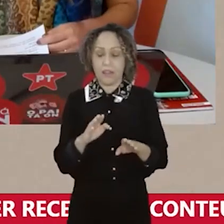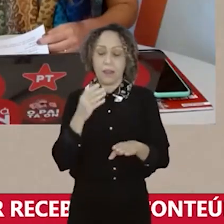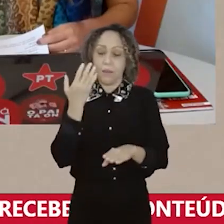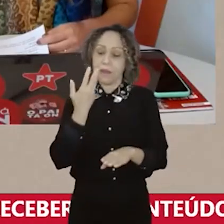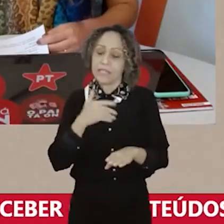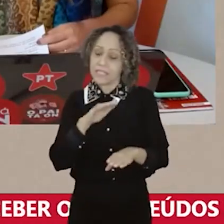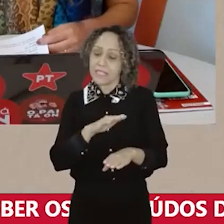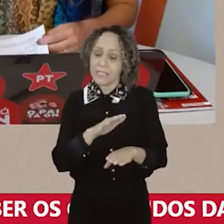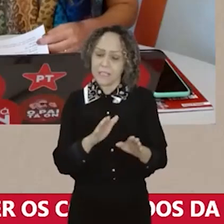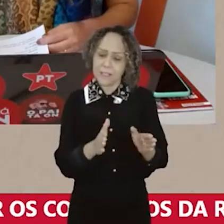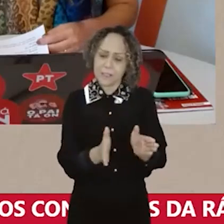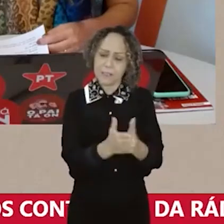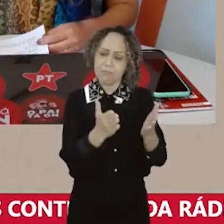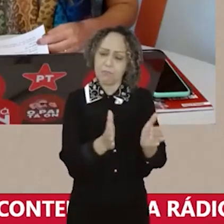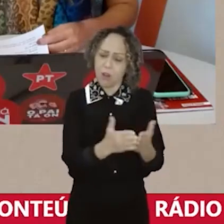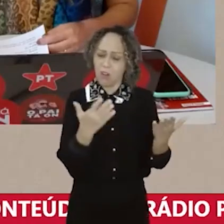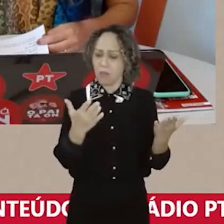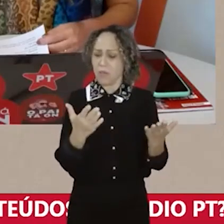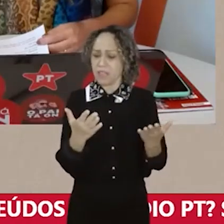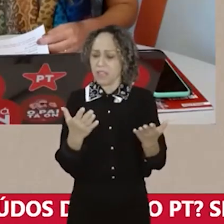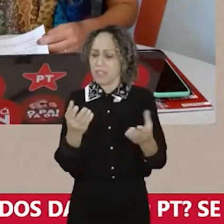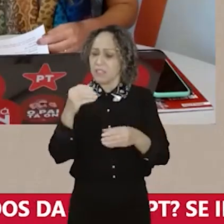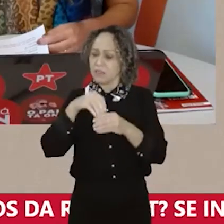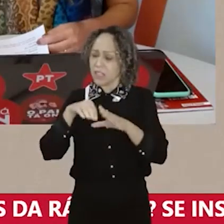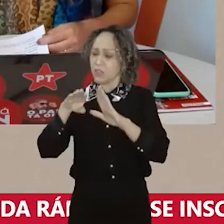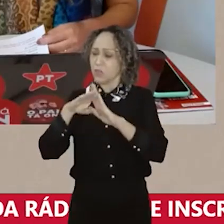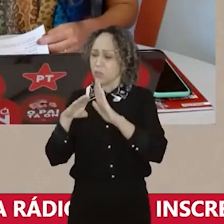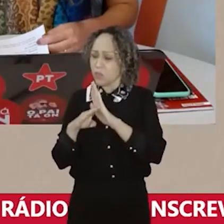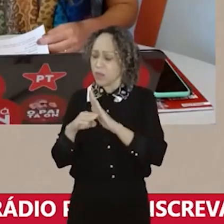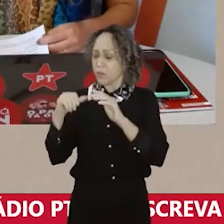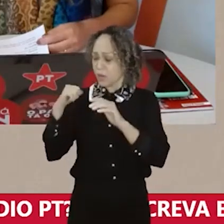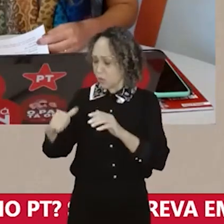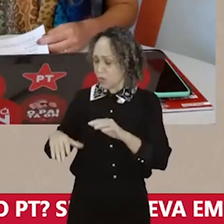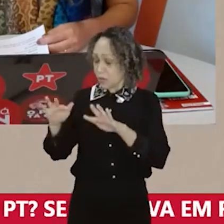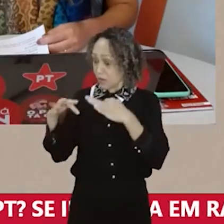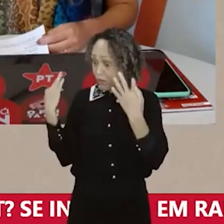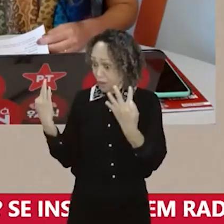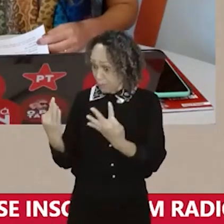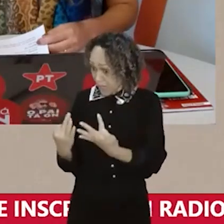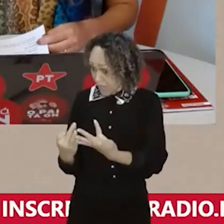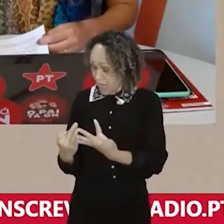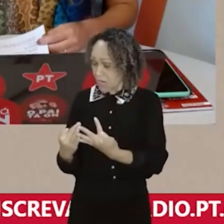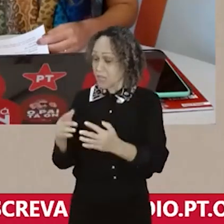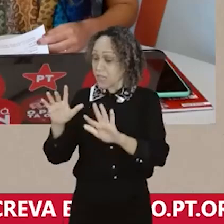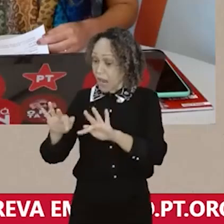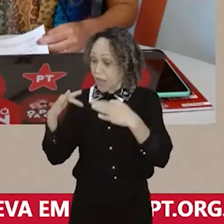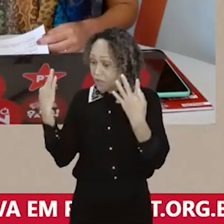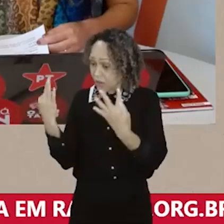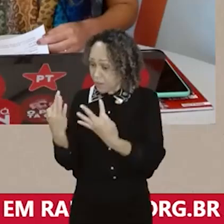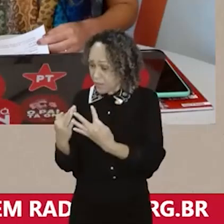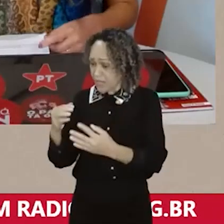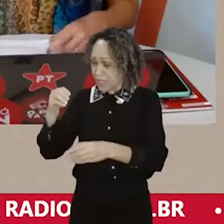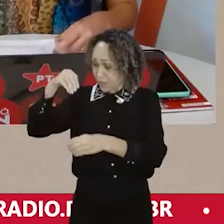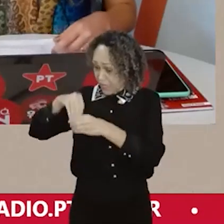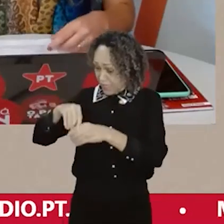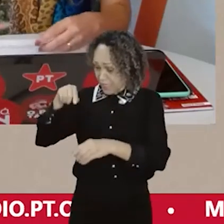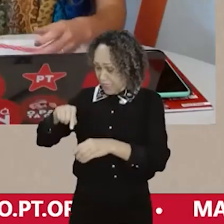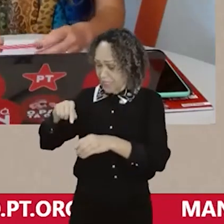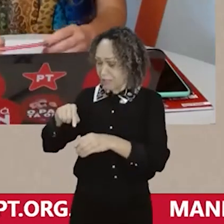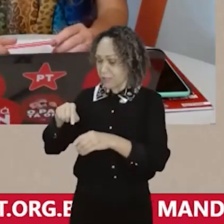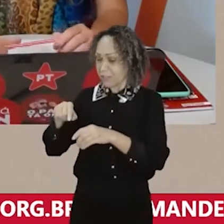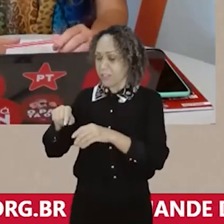construiu a política, a ideia era que essas famílias do Bolsa Família tivessem acesso prioritário a esses